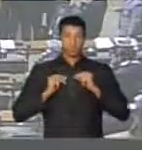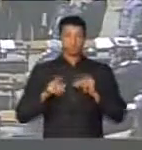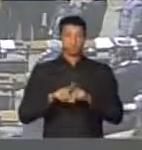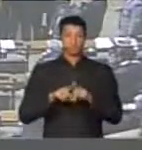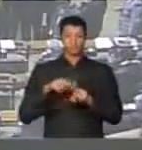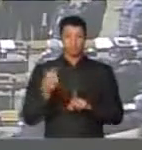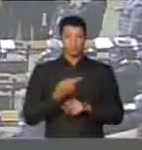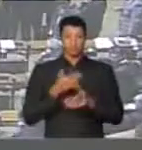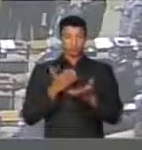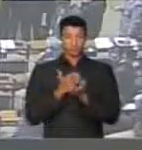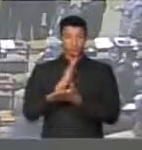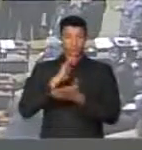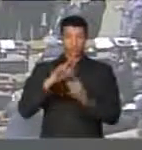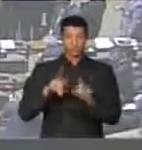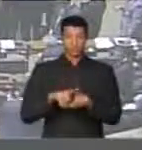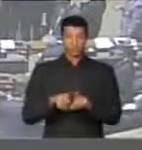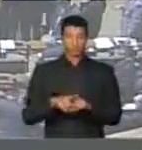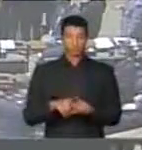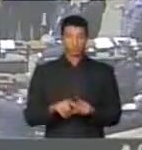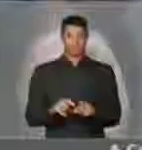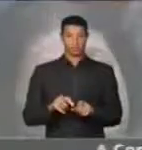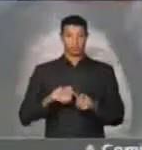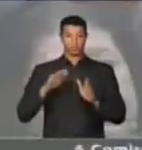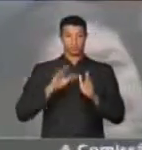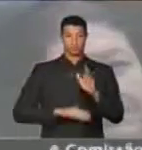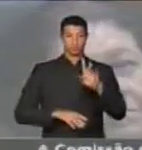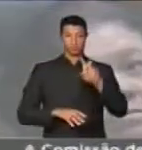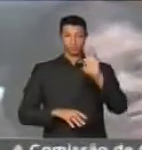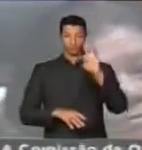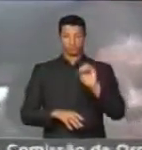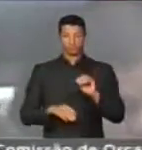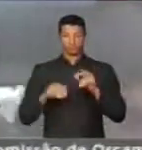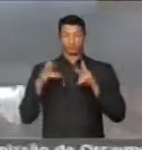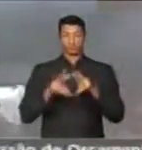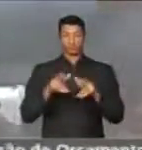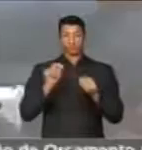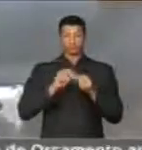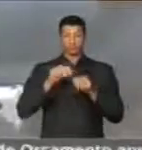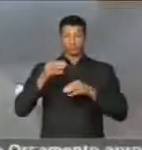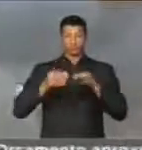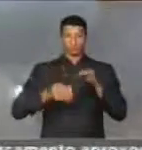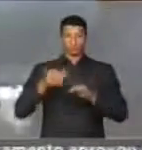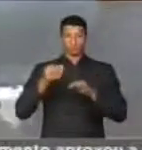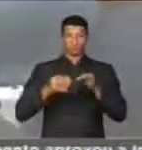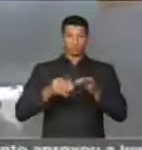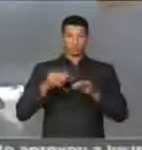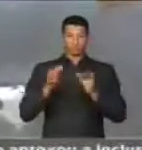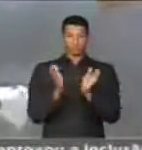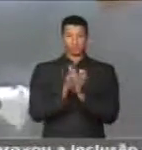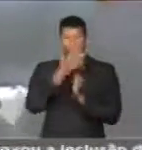que a gente aprove e derrube esse veto como forma de fazer justiça